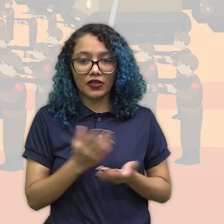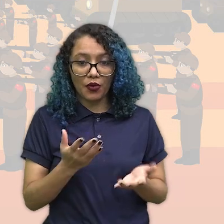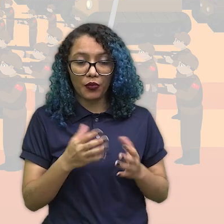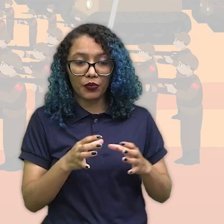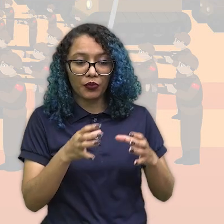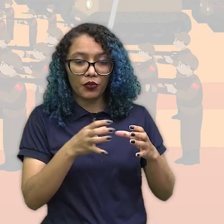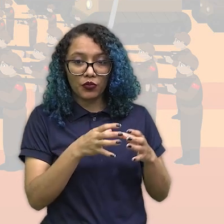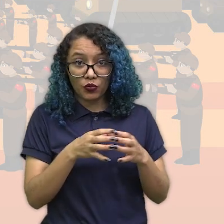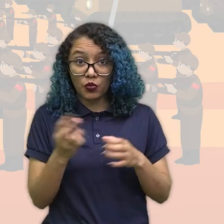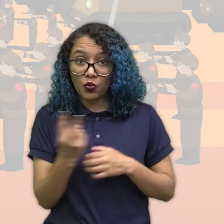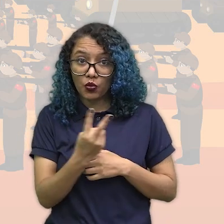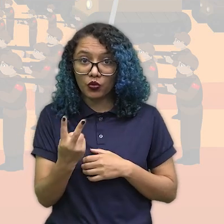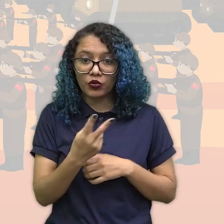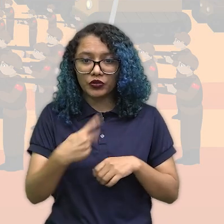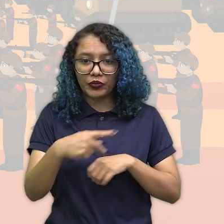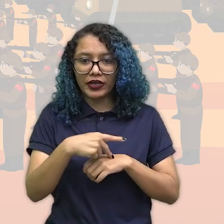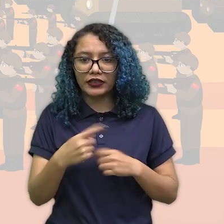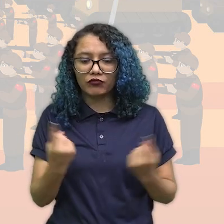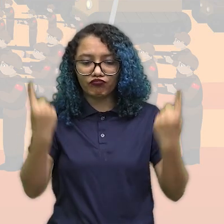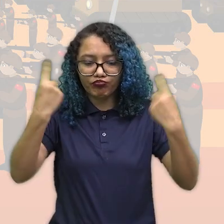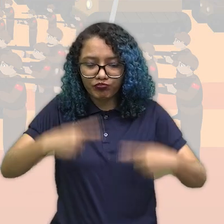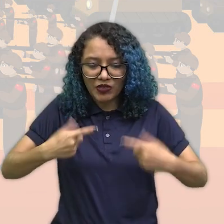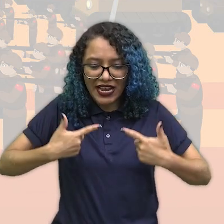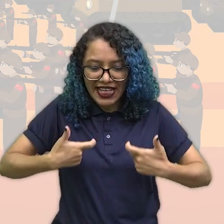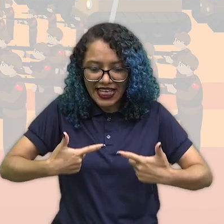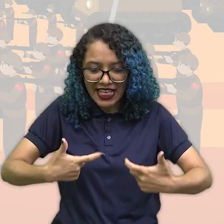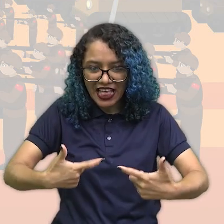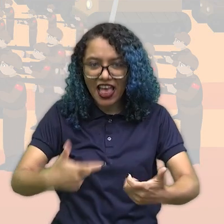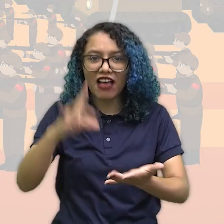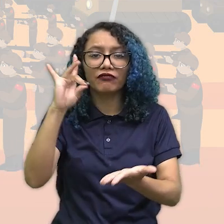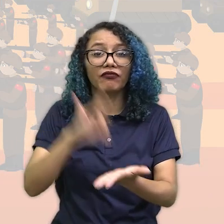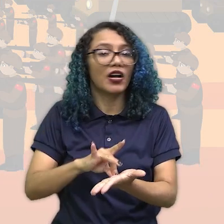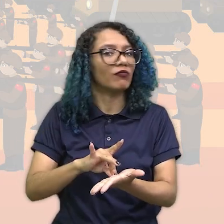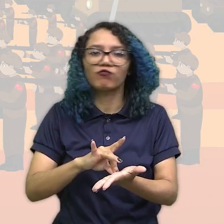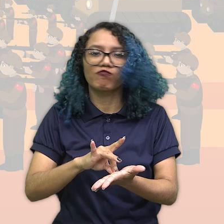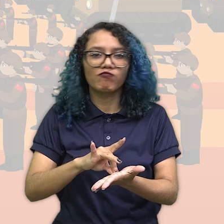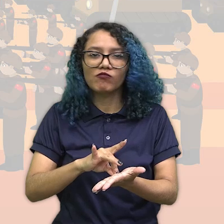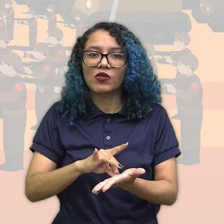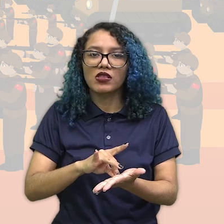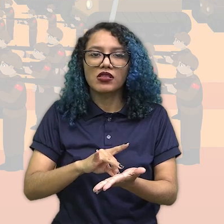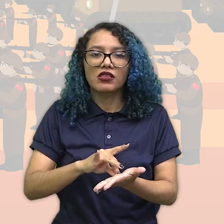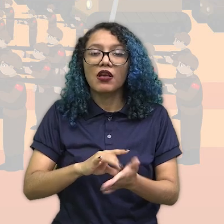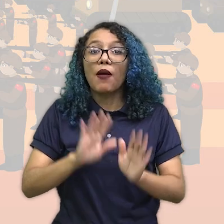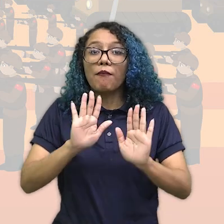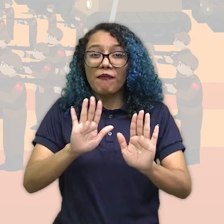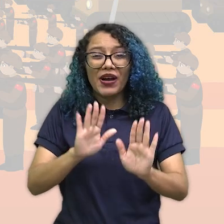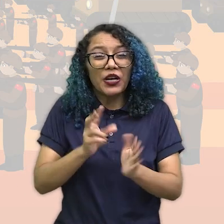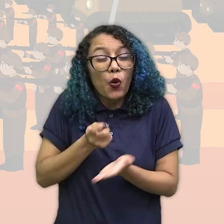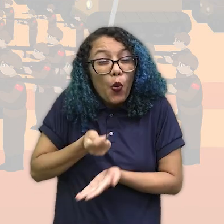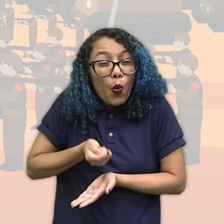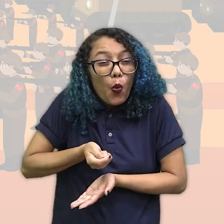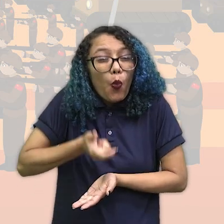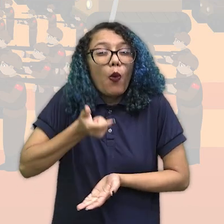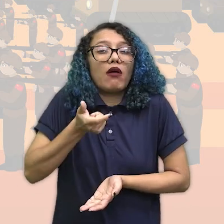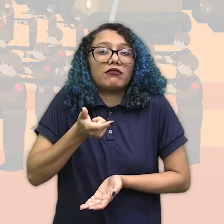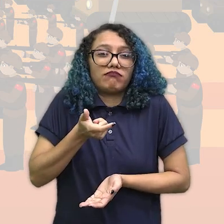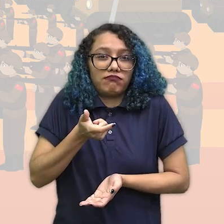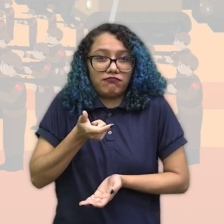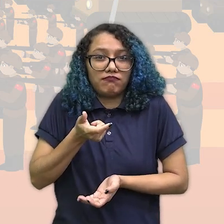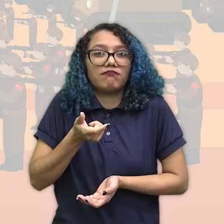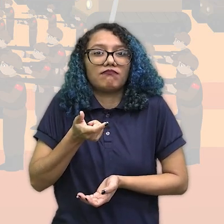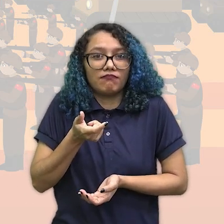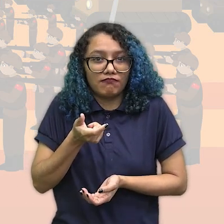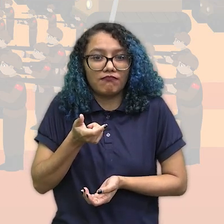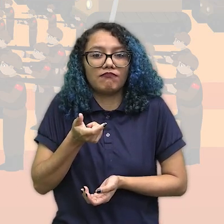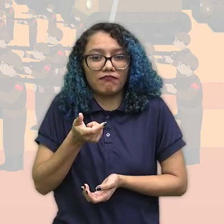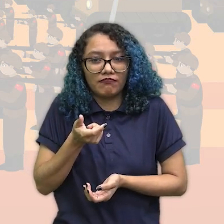Estados Unidos e União Soviética, eles nunca se enfrentaram de uma forma direta, mas estiveram ali bem perto disso, bem próximo disso,